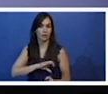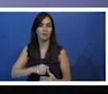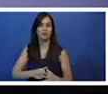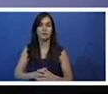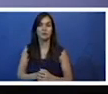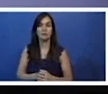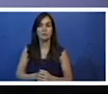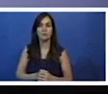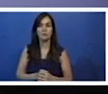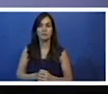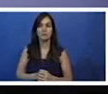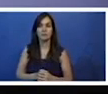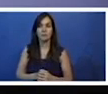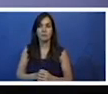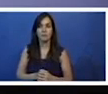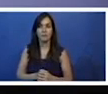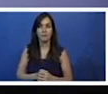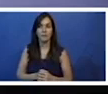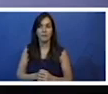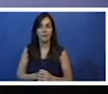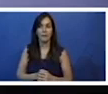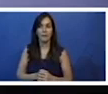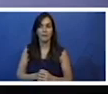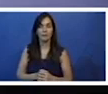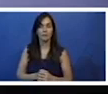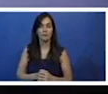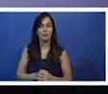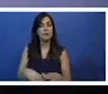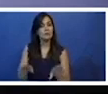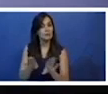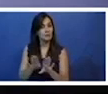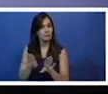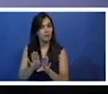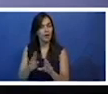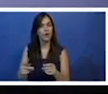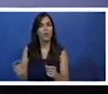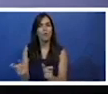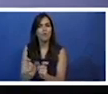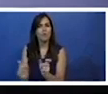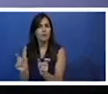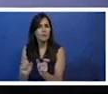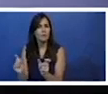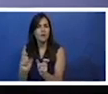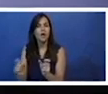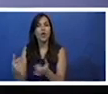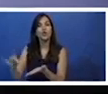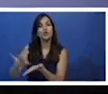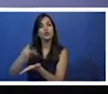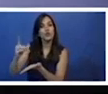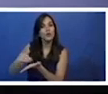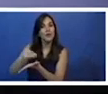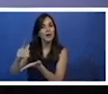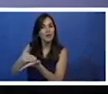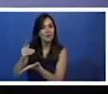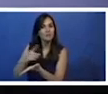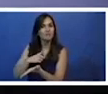pessoa gramatical. A forma no verbete do dicionário. Lembra que eu disse que